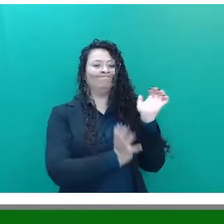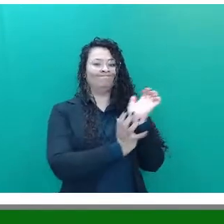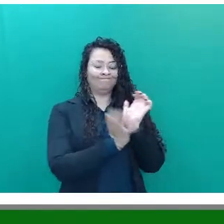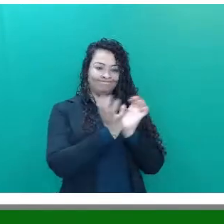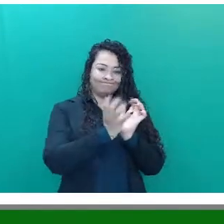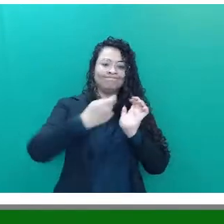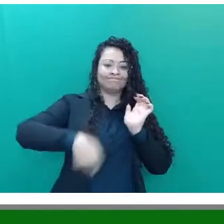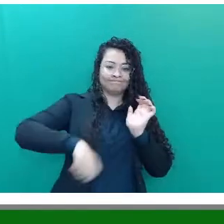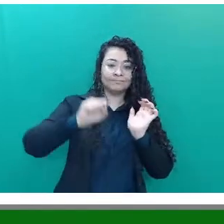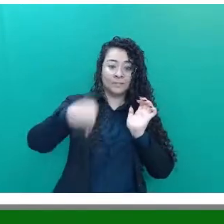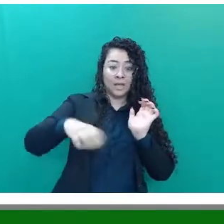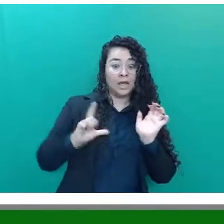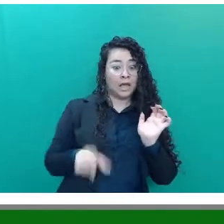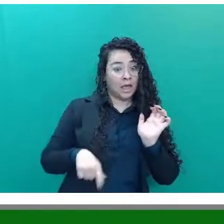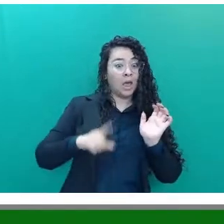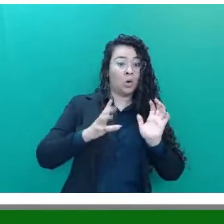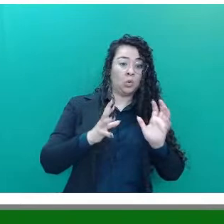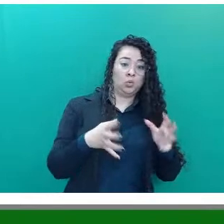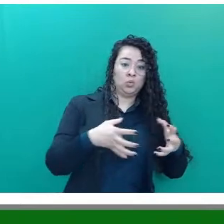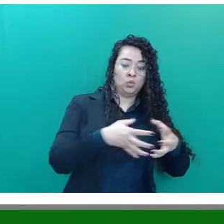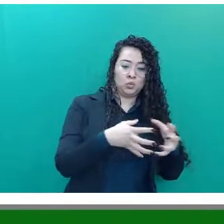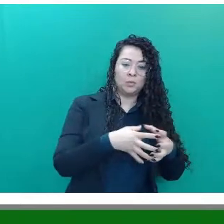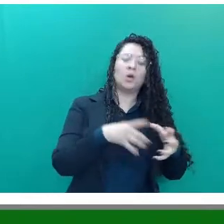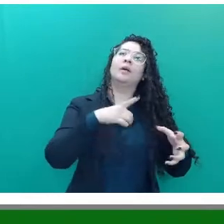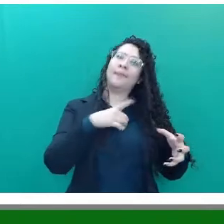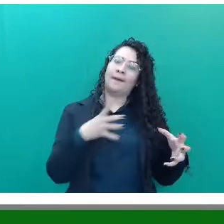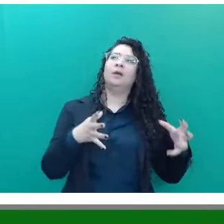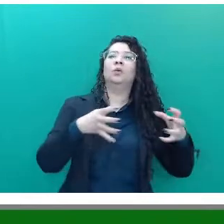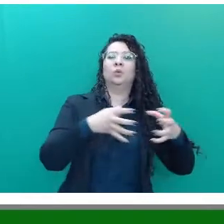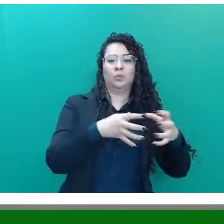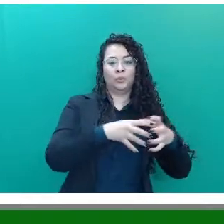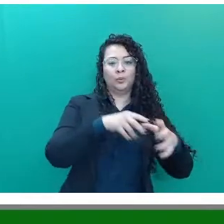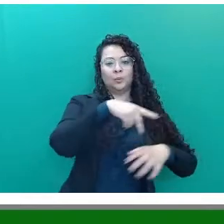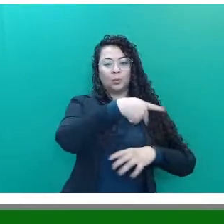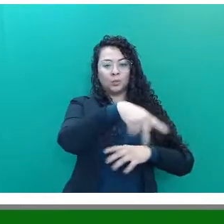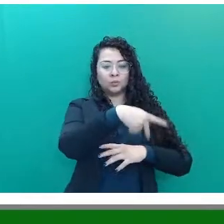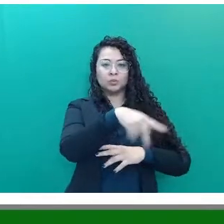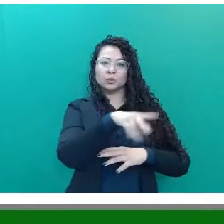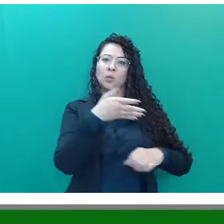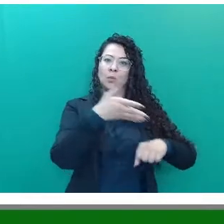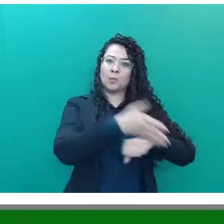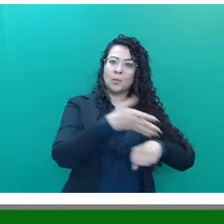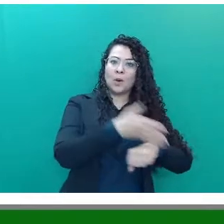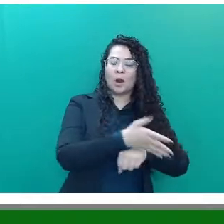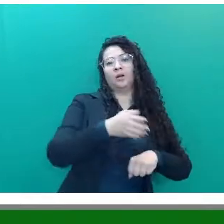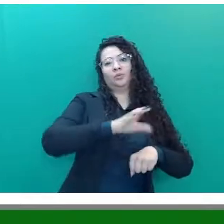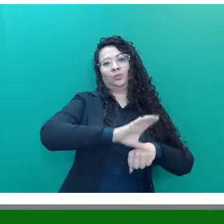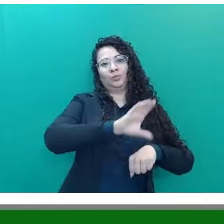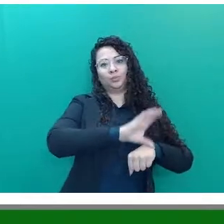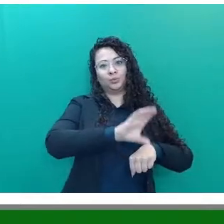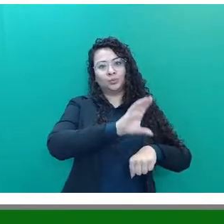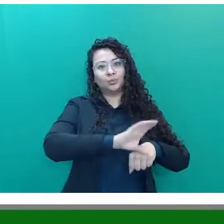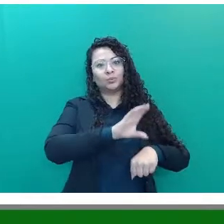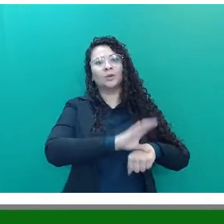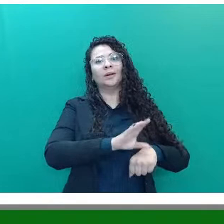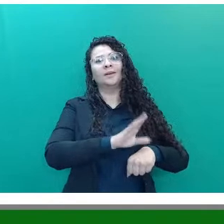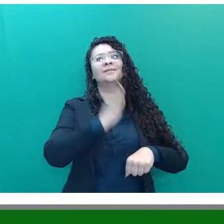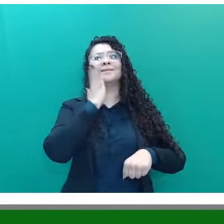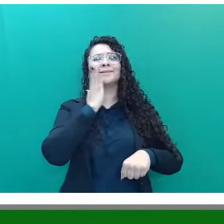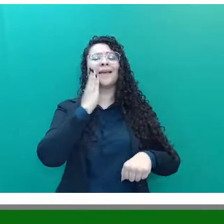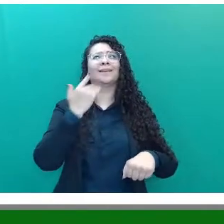um coletivo, então você tem um grupo de professores que participam de um curso, isso passa por várias instâncias,